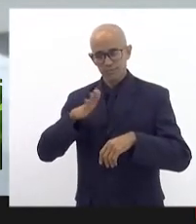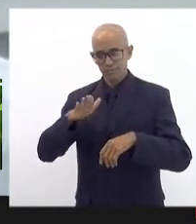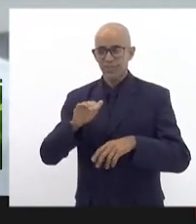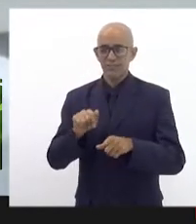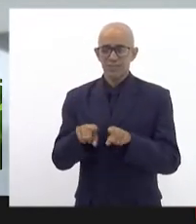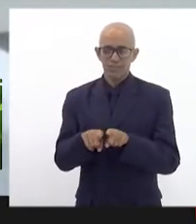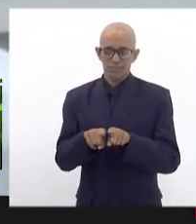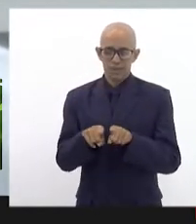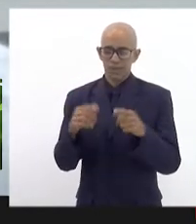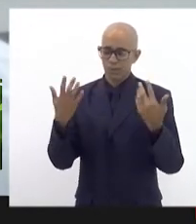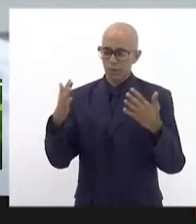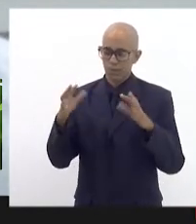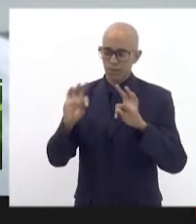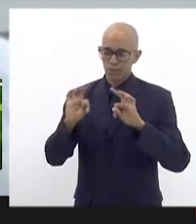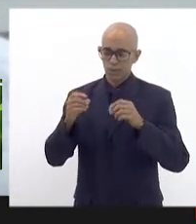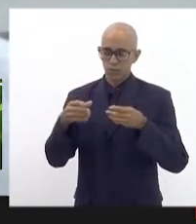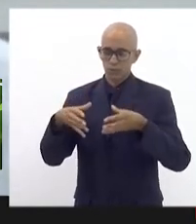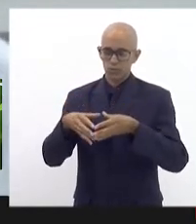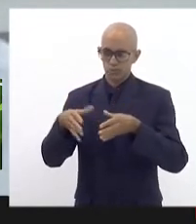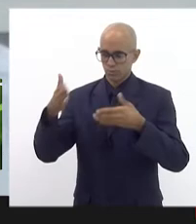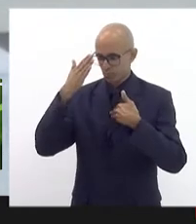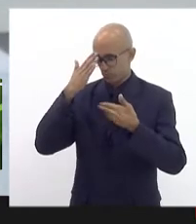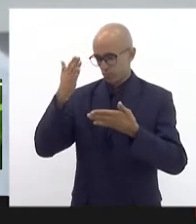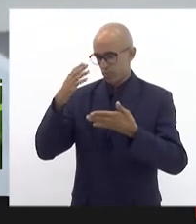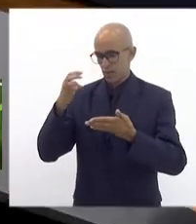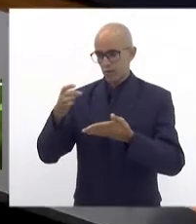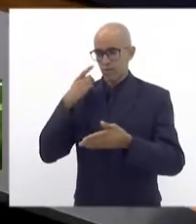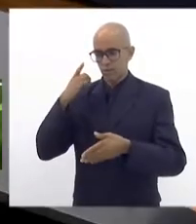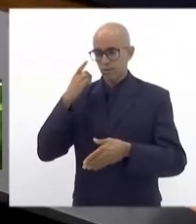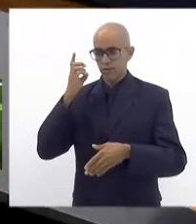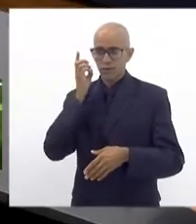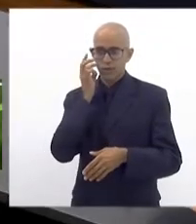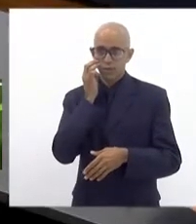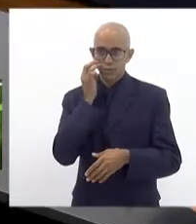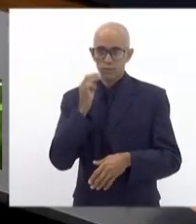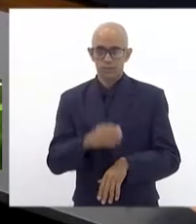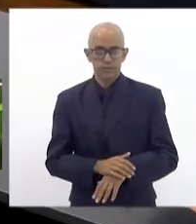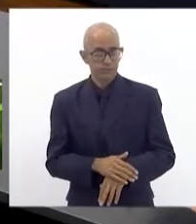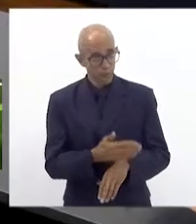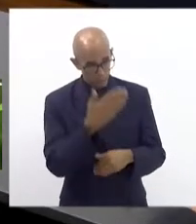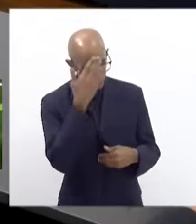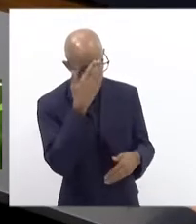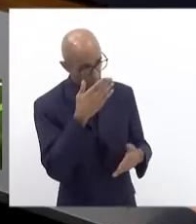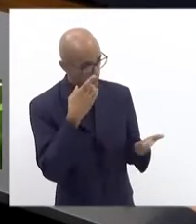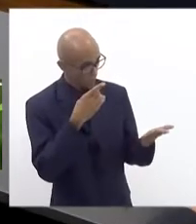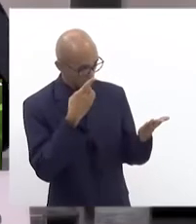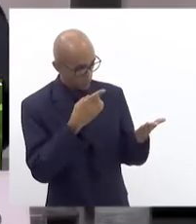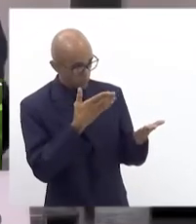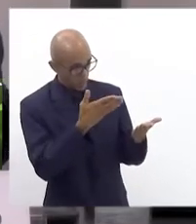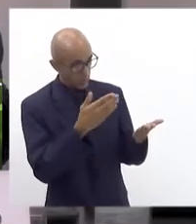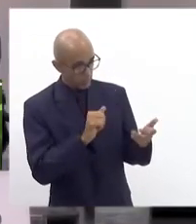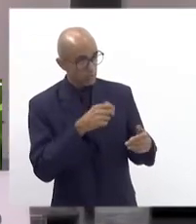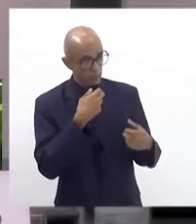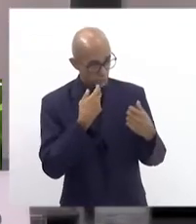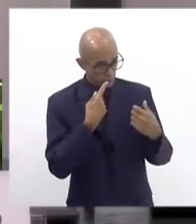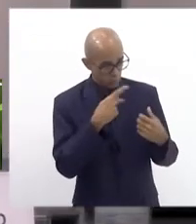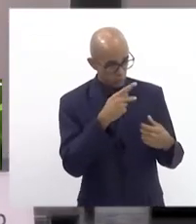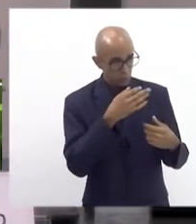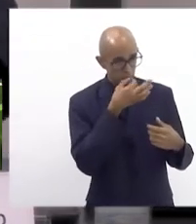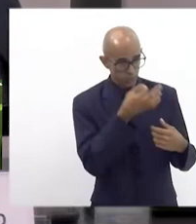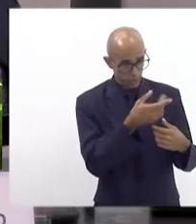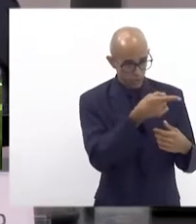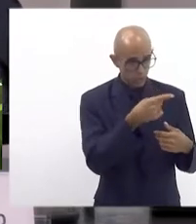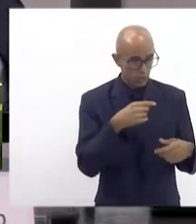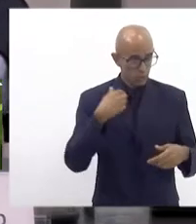da comissão. Muito obrigado, deputado Valdec. Obrigado, deputado Dionísio Lins, por sua presença, por sua manifestação e por sua participação,